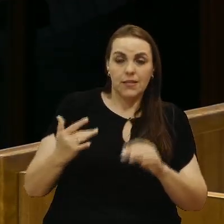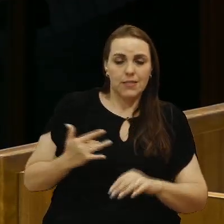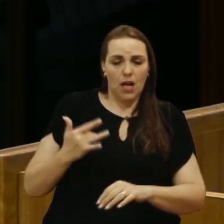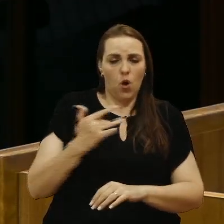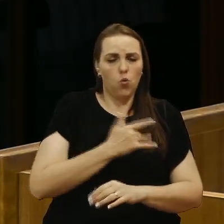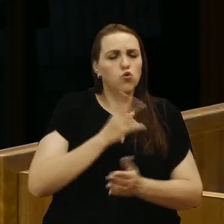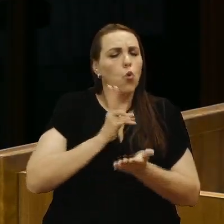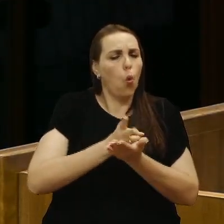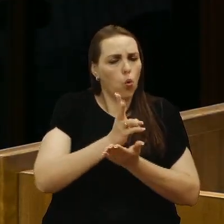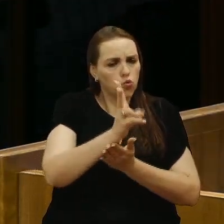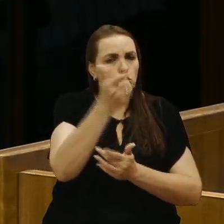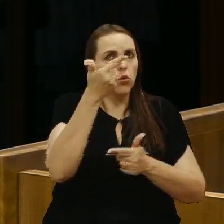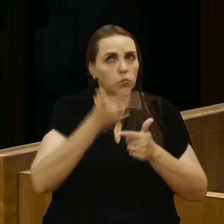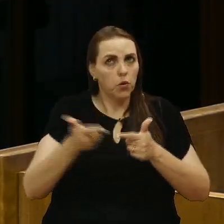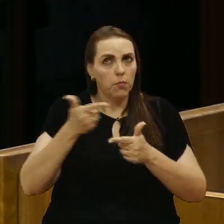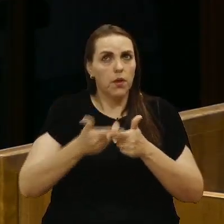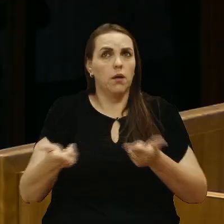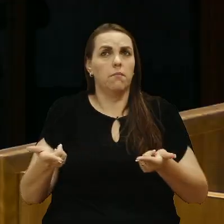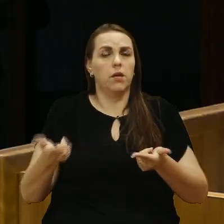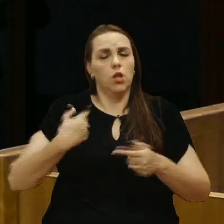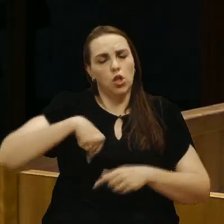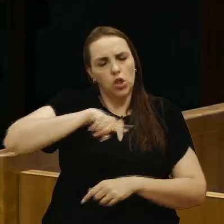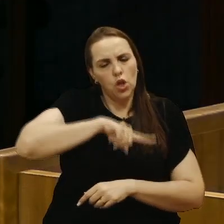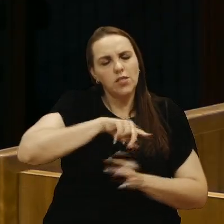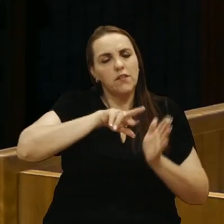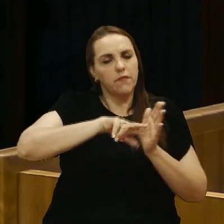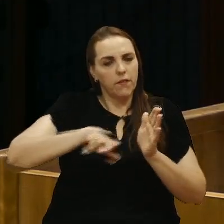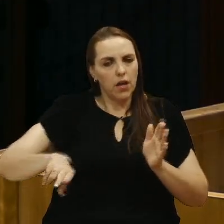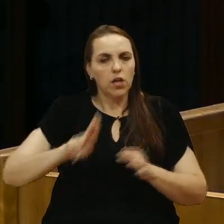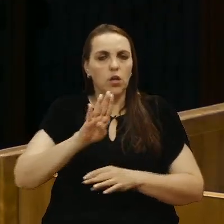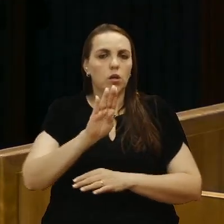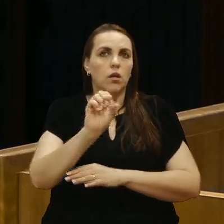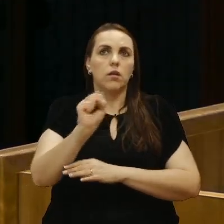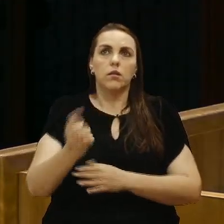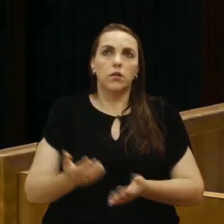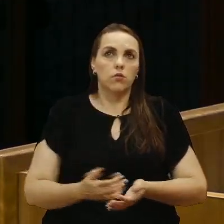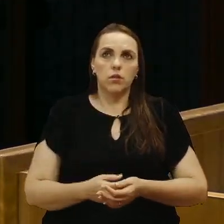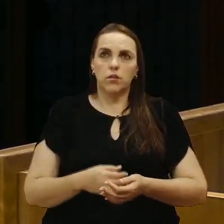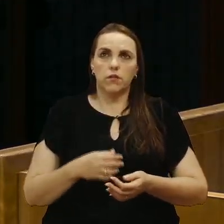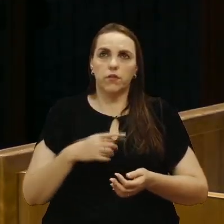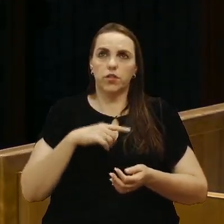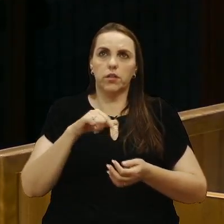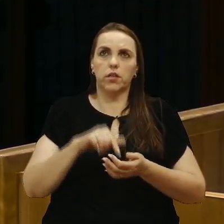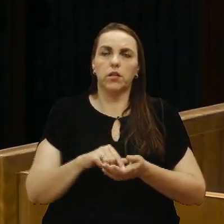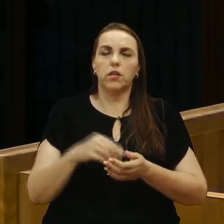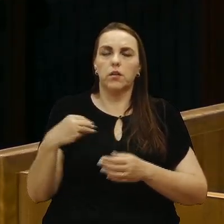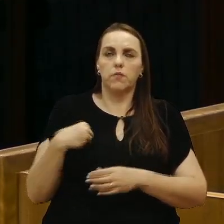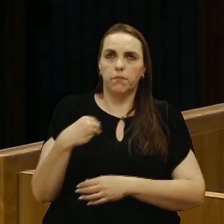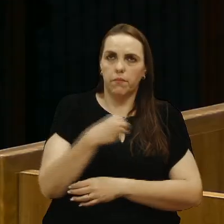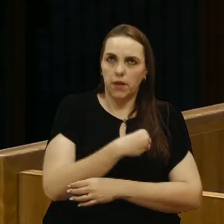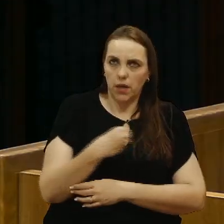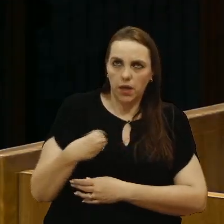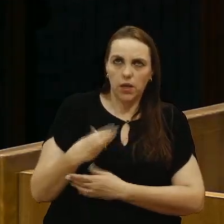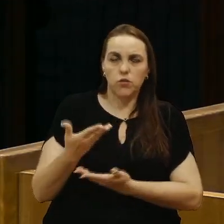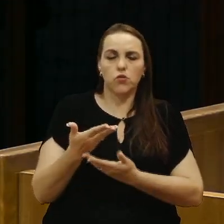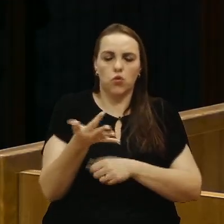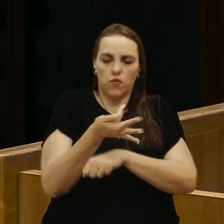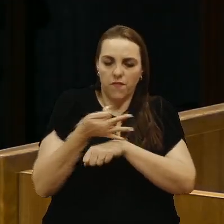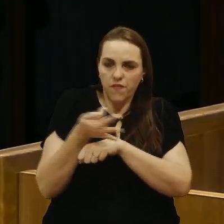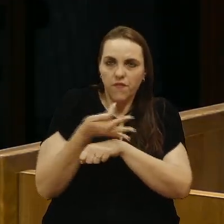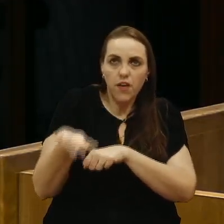com problemas. Nós seguimos com várias UBSs, com médicos e médicas de férias, e